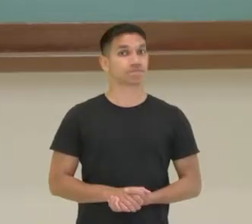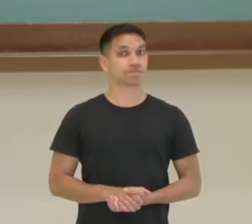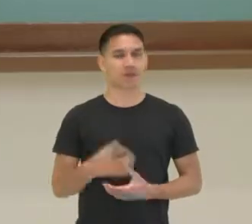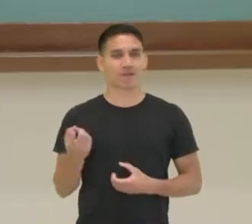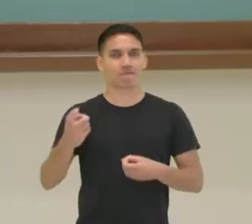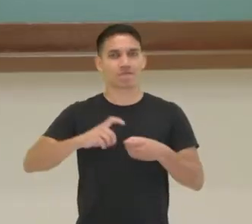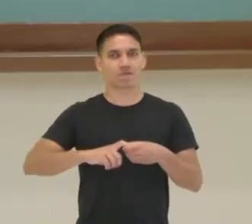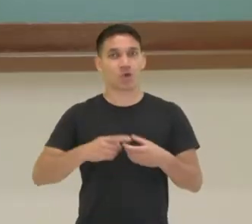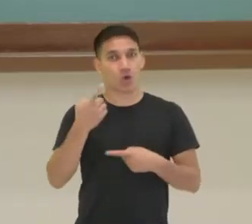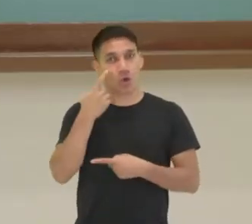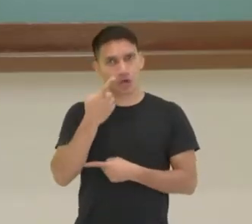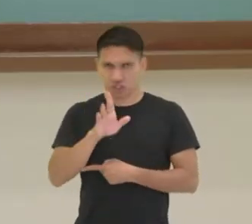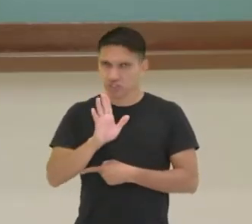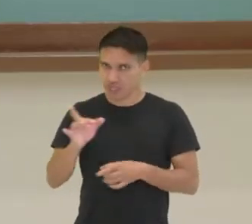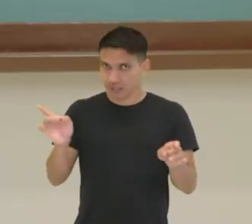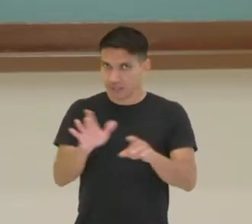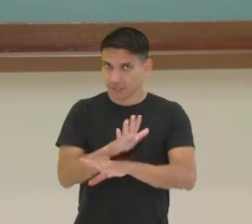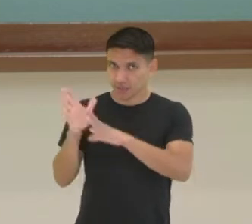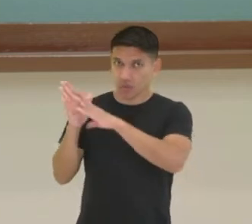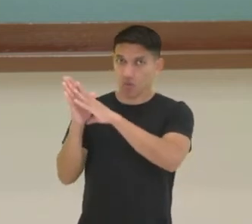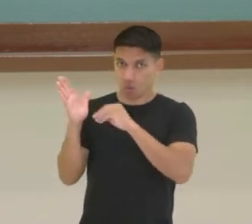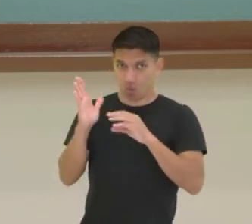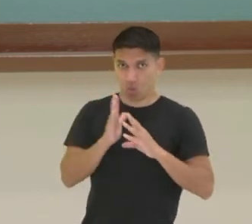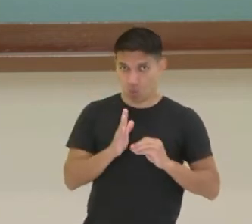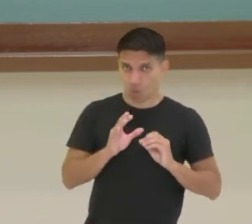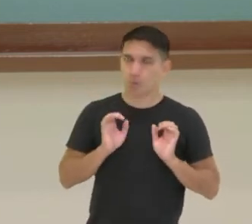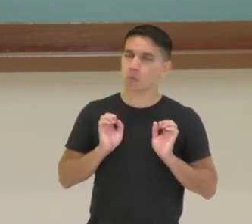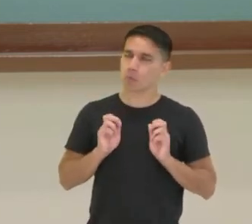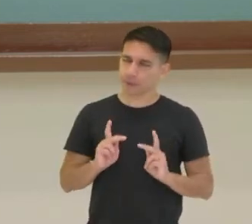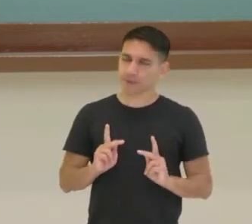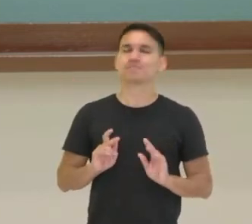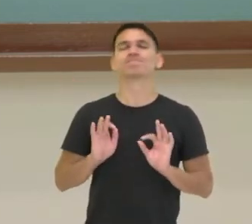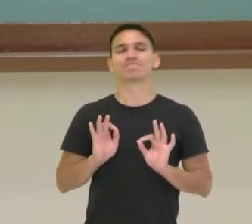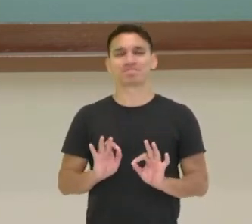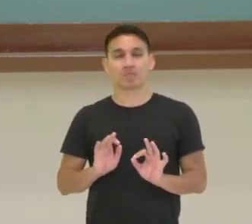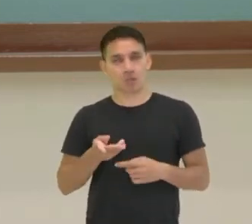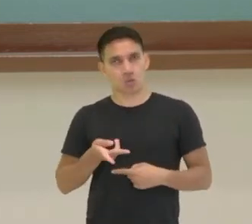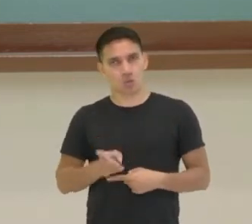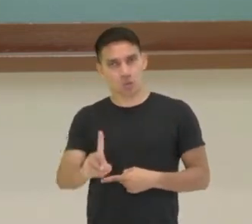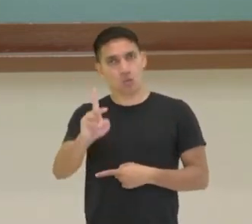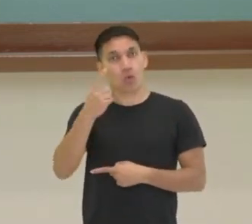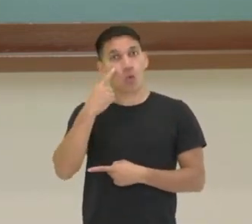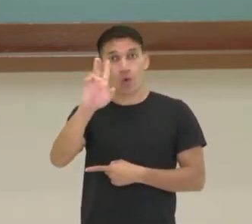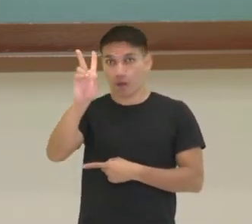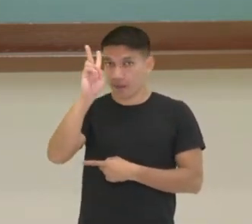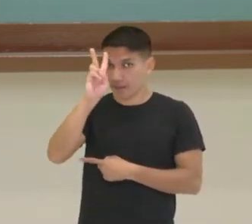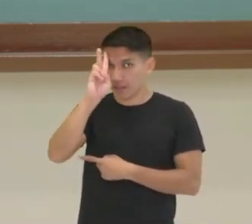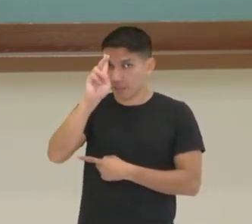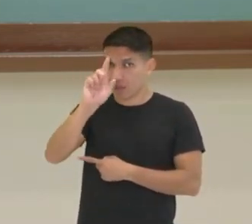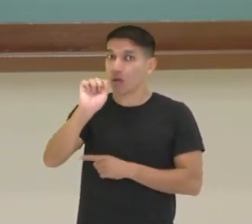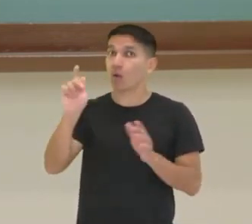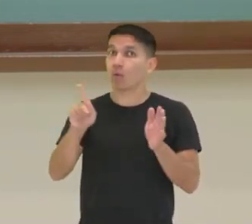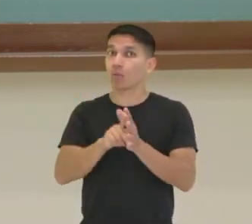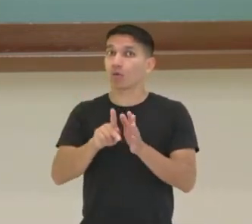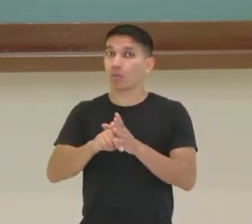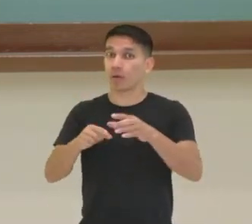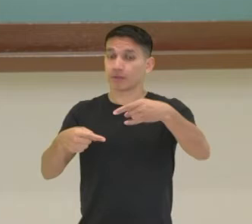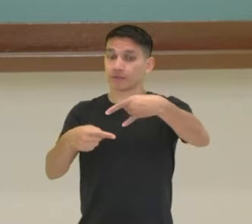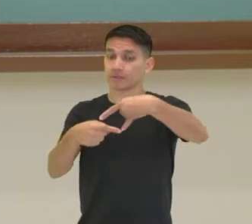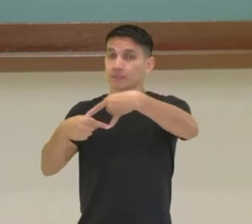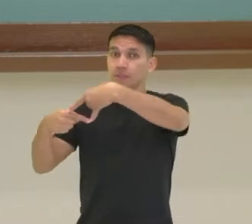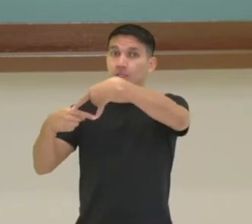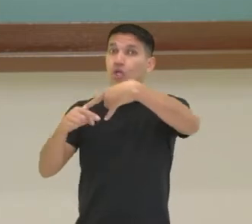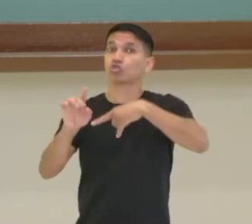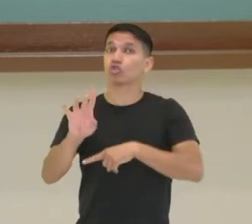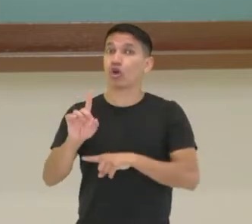Estamos de volta, então? Anotou tudo direitinho? Ótimo. Então agora nós vamos continuando. Lembrando que um trapézio tem apenas um